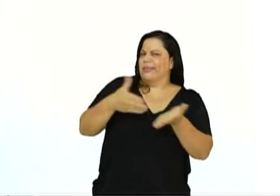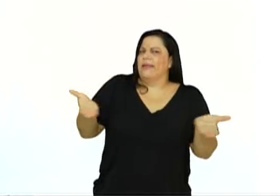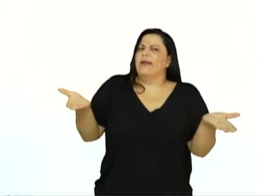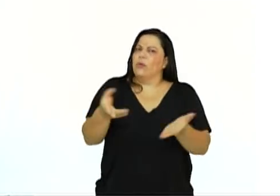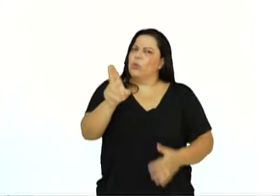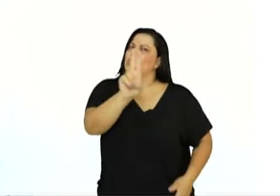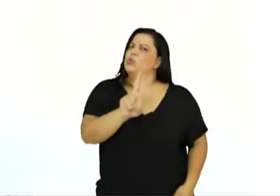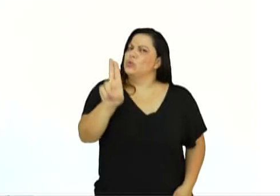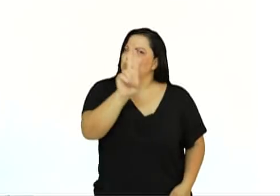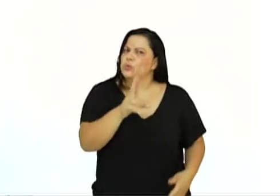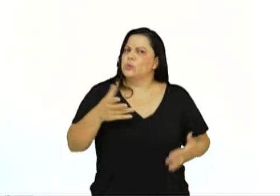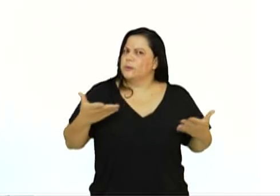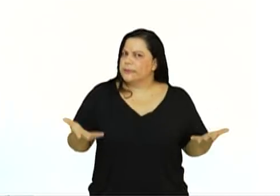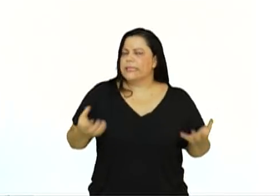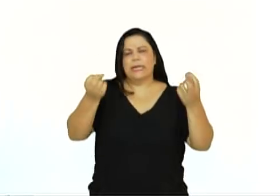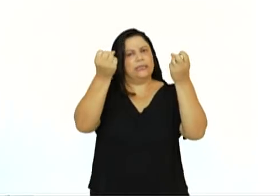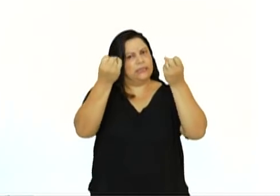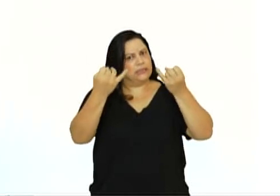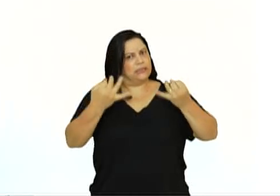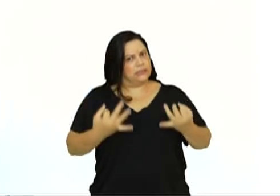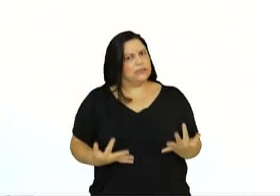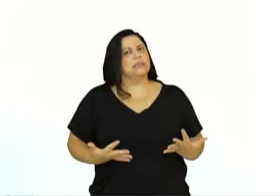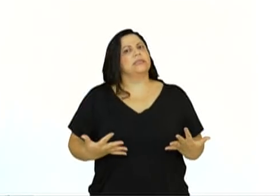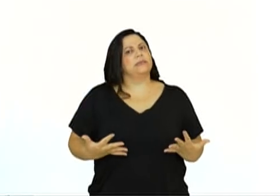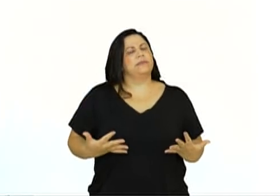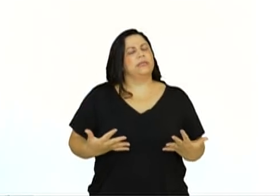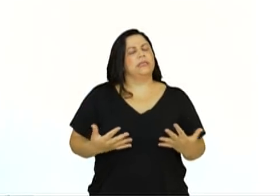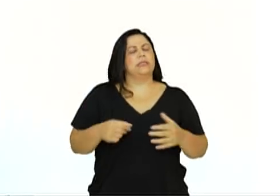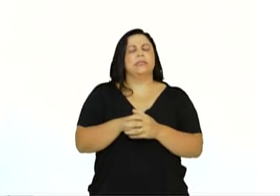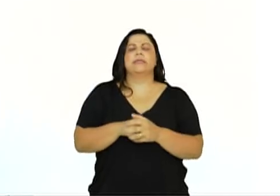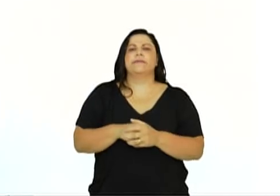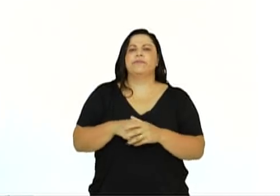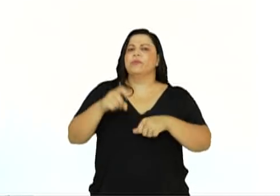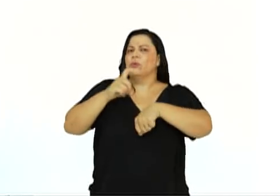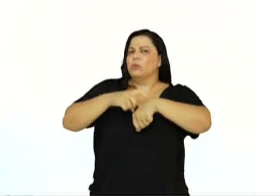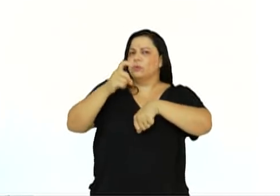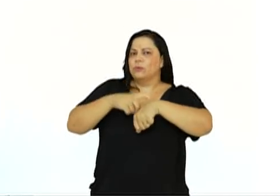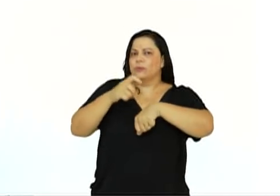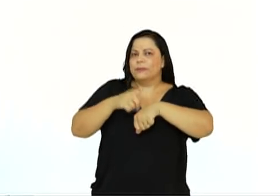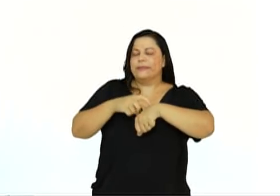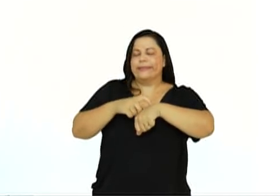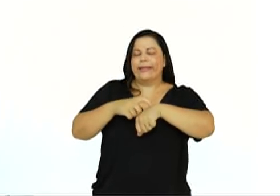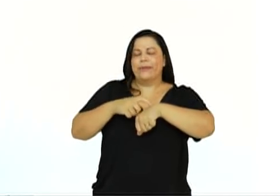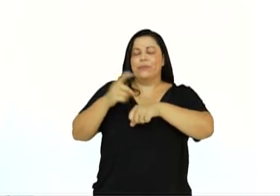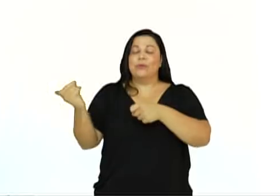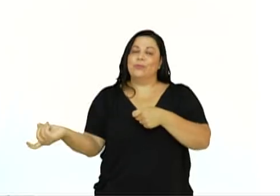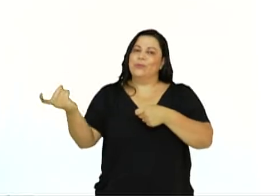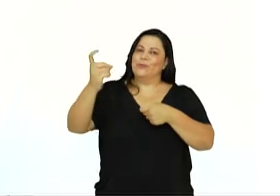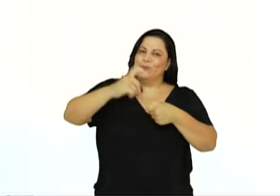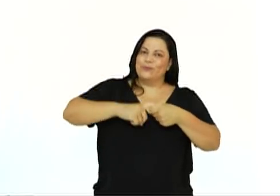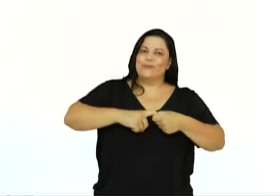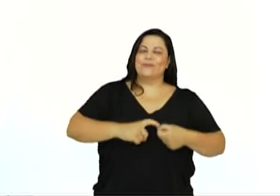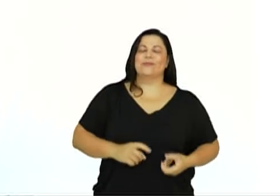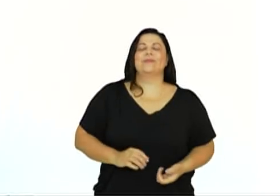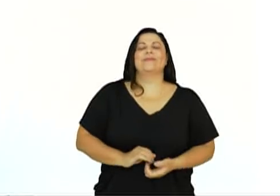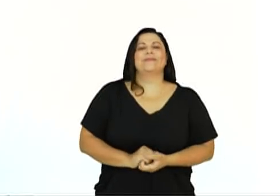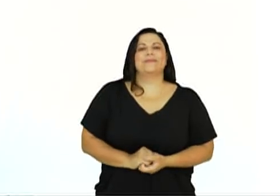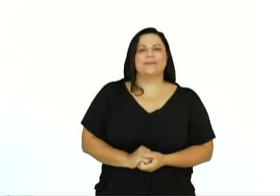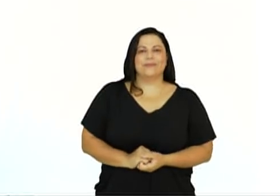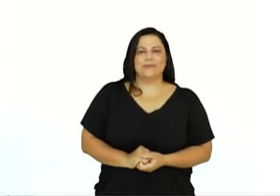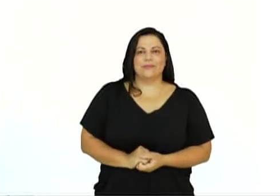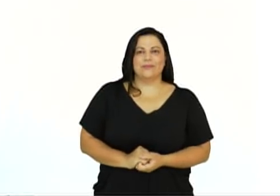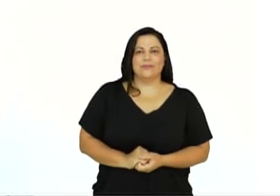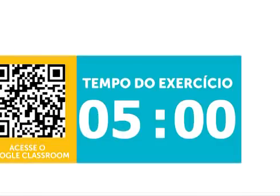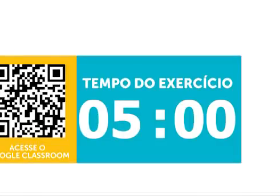de hoje? Faça um comentário sobre essa nossa pergunta. Vou deixar um tempo na tela para vocês e a gente volta com a correção. Beleza?